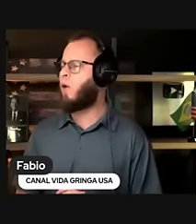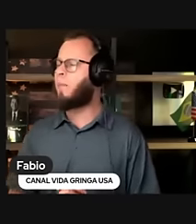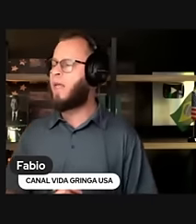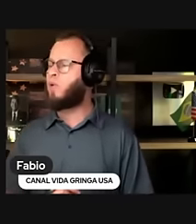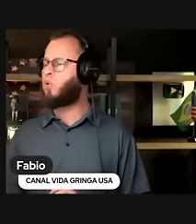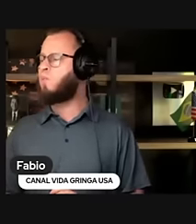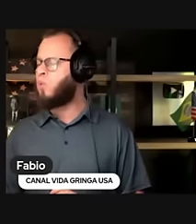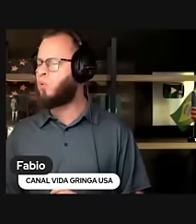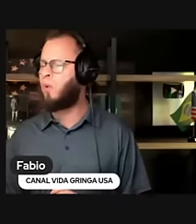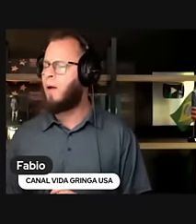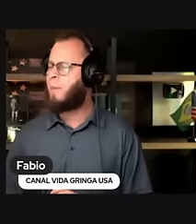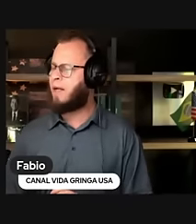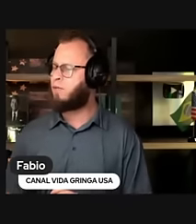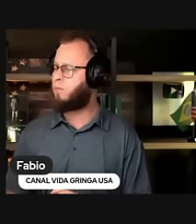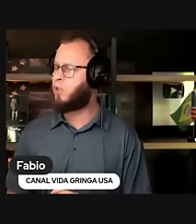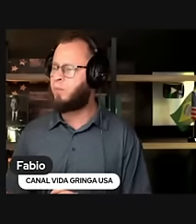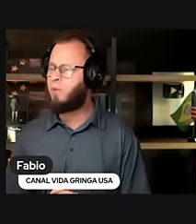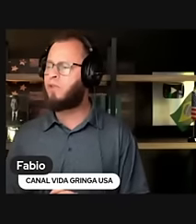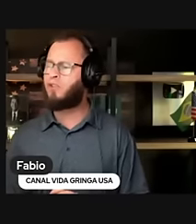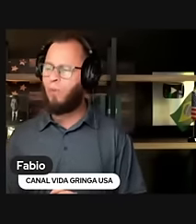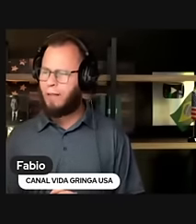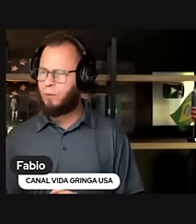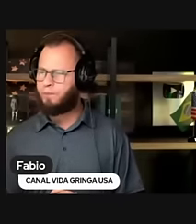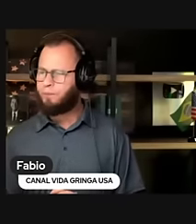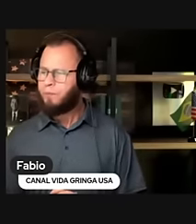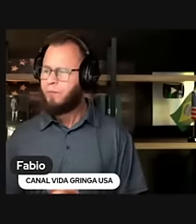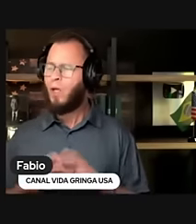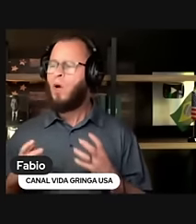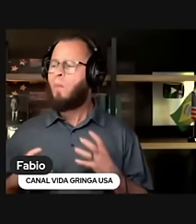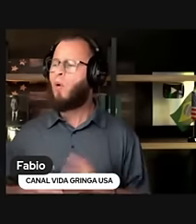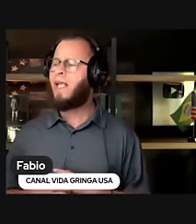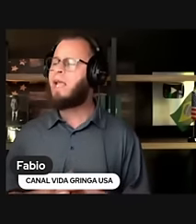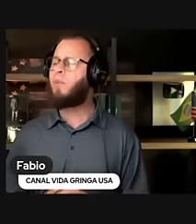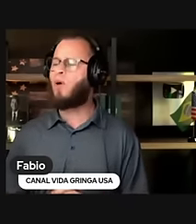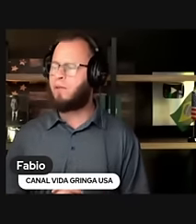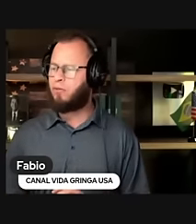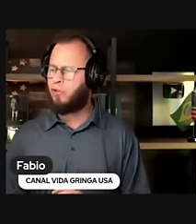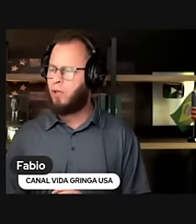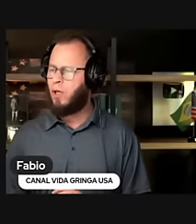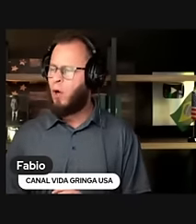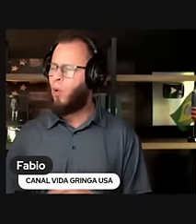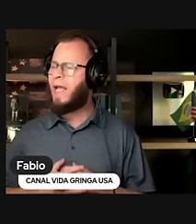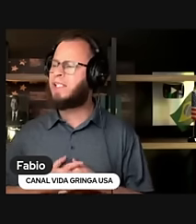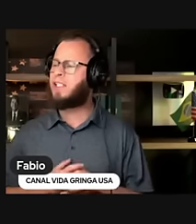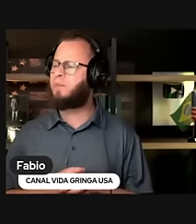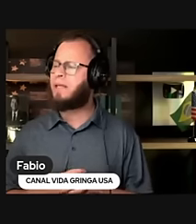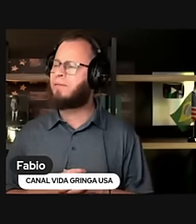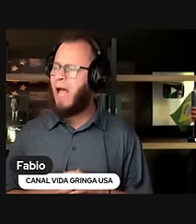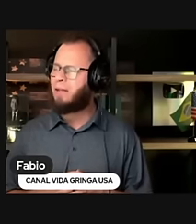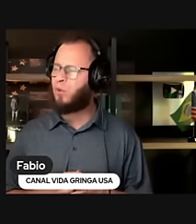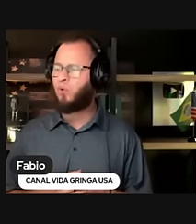o maior perigo do mundo para 2024 Por que importante o